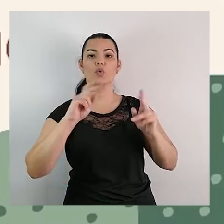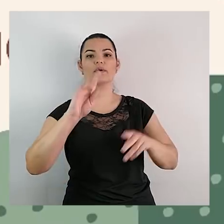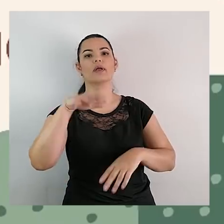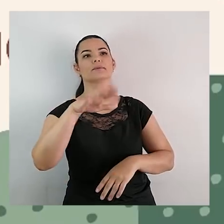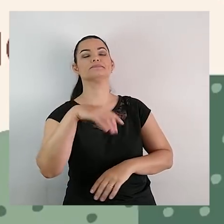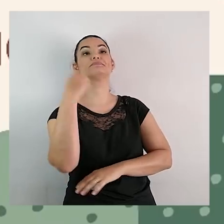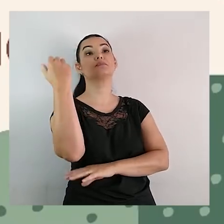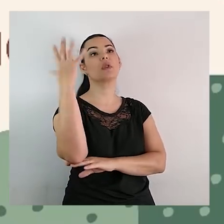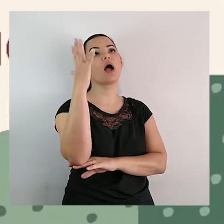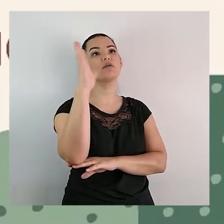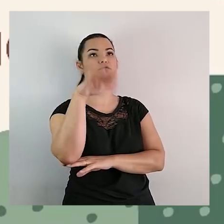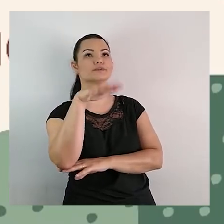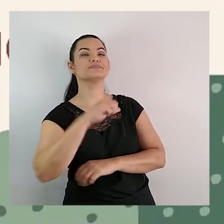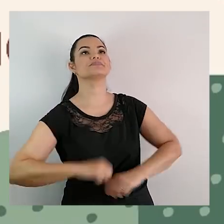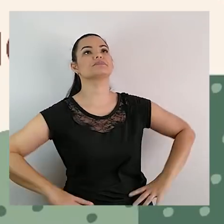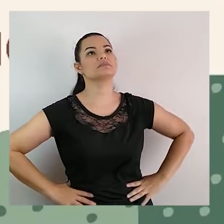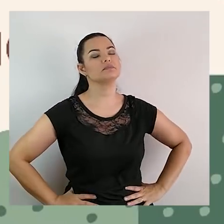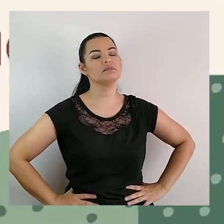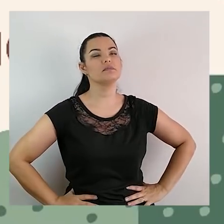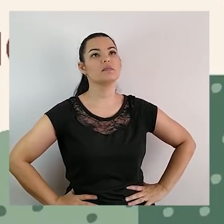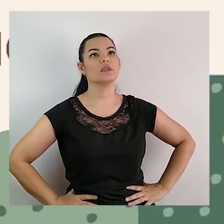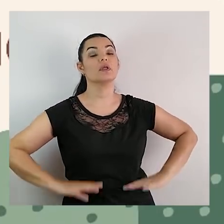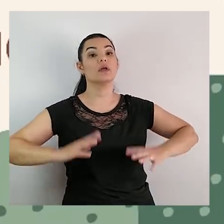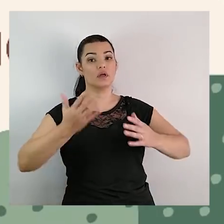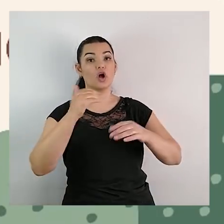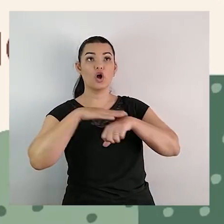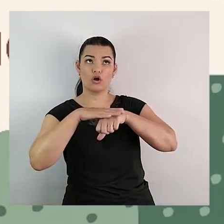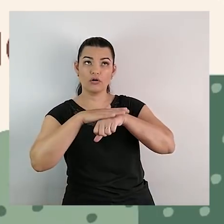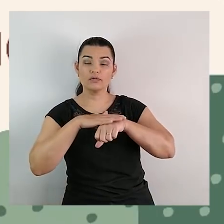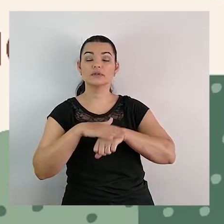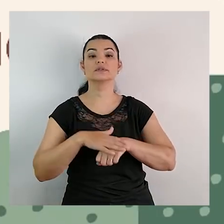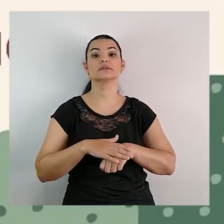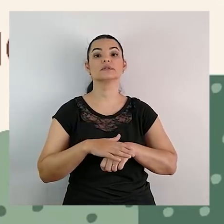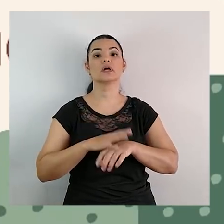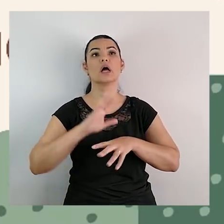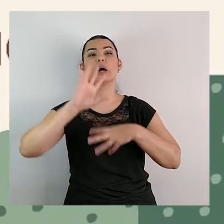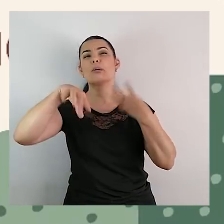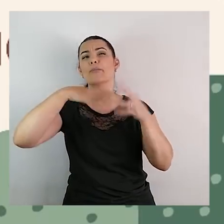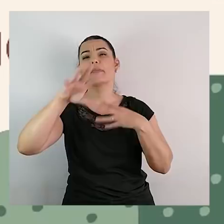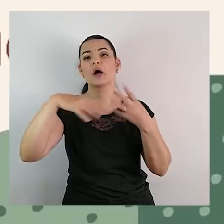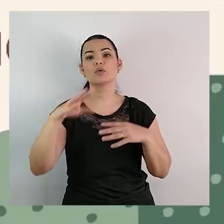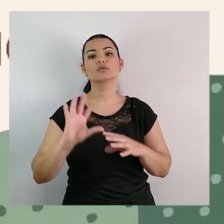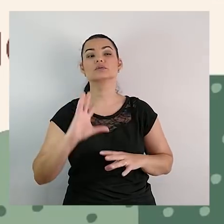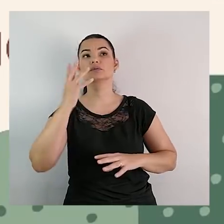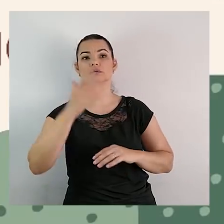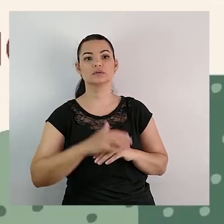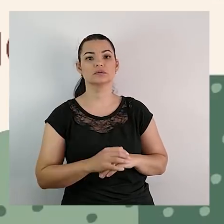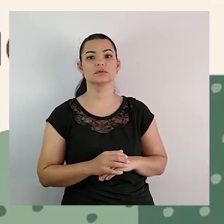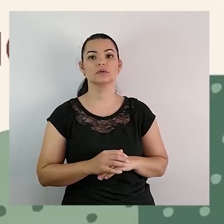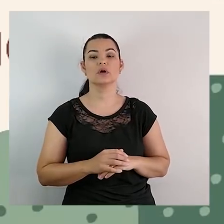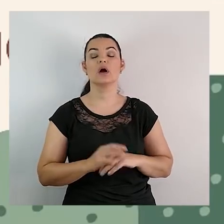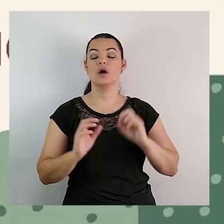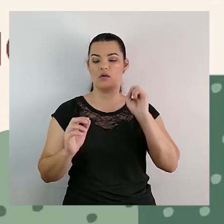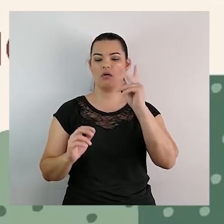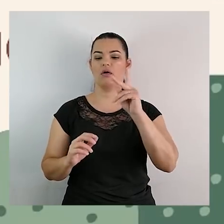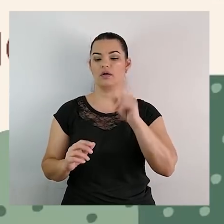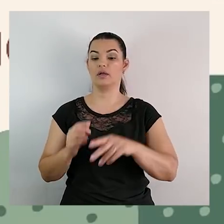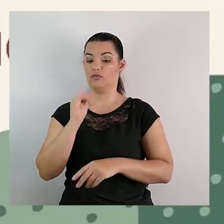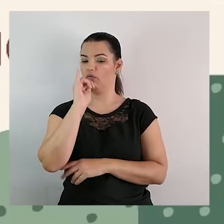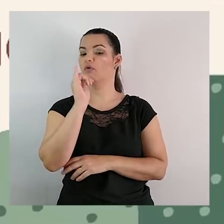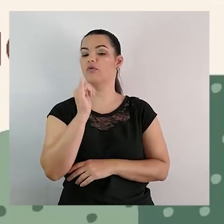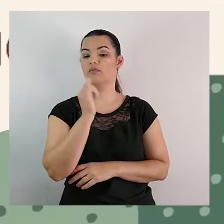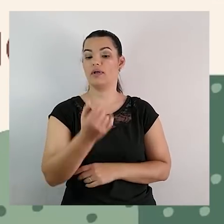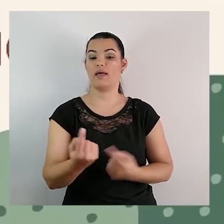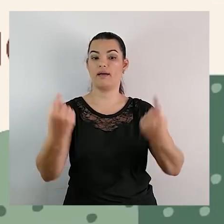Vamos logo ao assunto. Quem causou a confusão está atrás do meu tronco, com o focinho lambuzado.